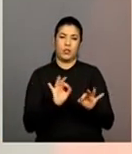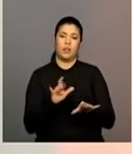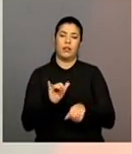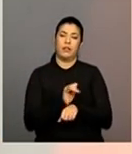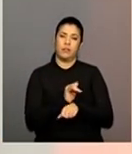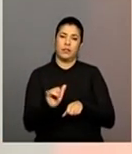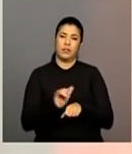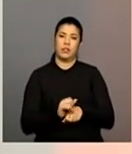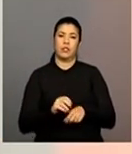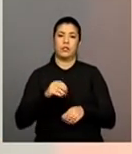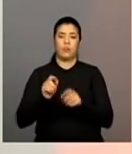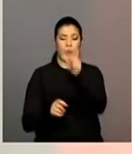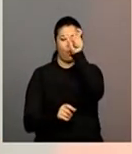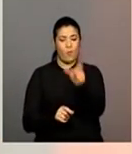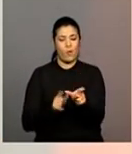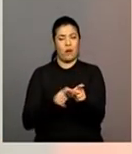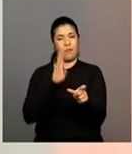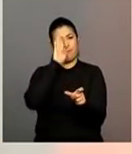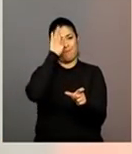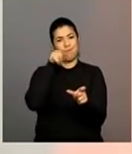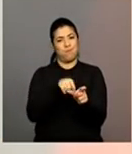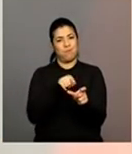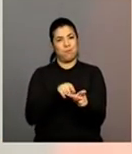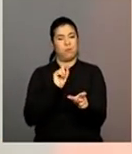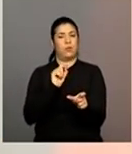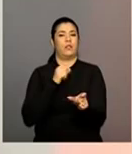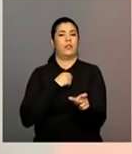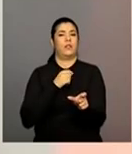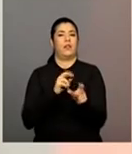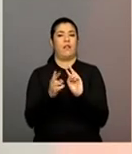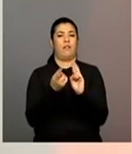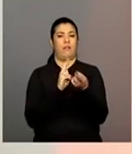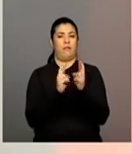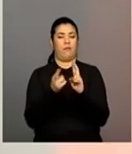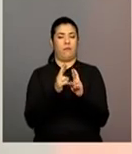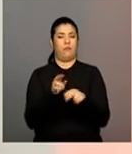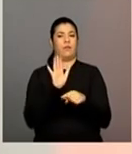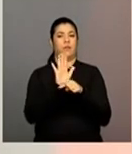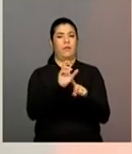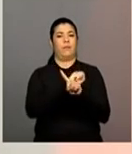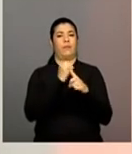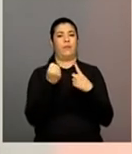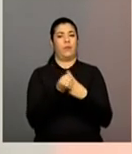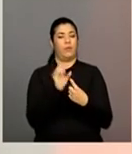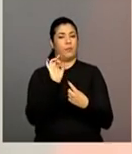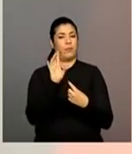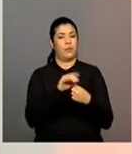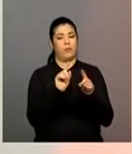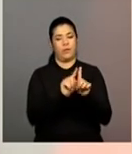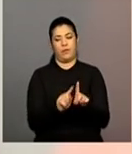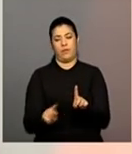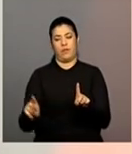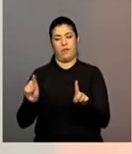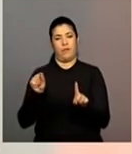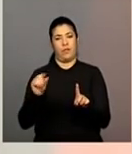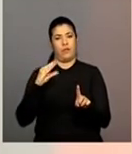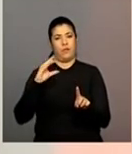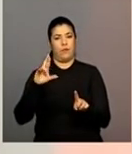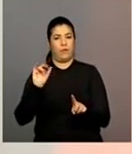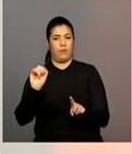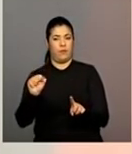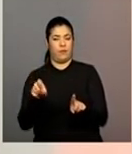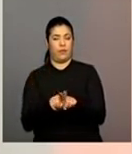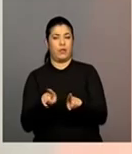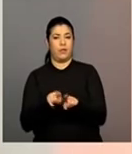miséria foi exatamente a rede de assistência social em especial os Cras e nesse eh e nessa